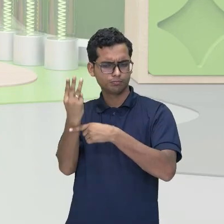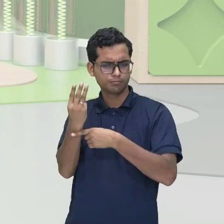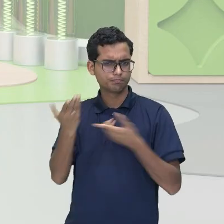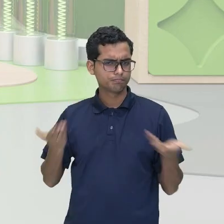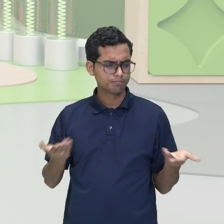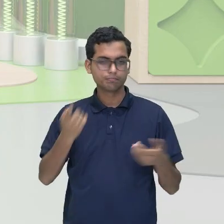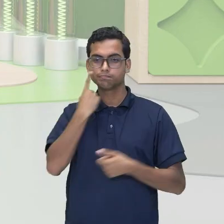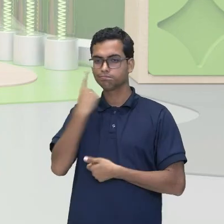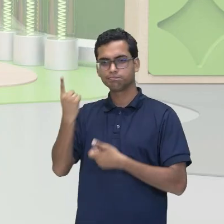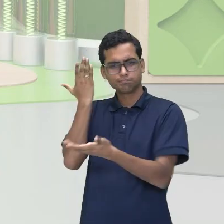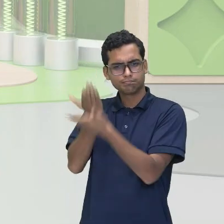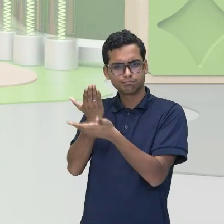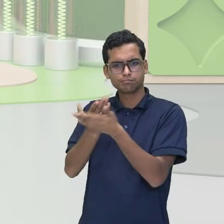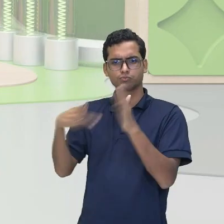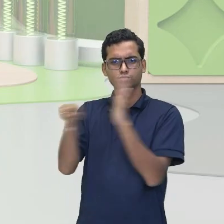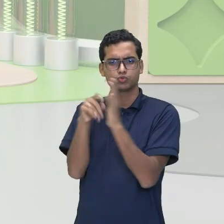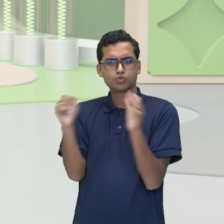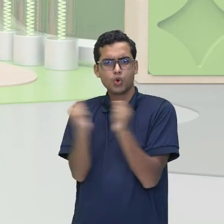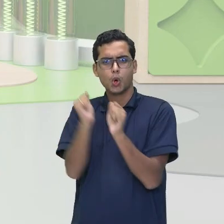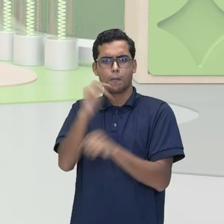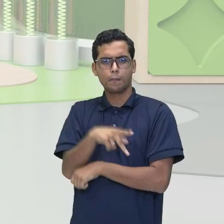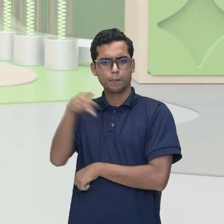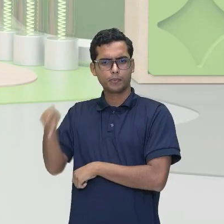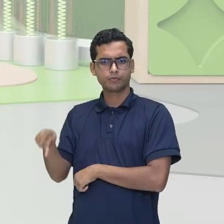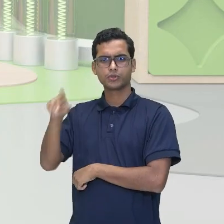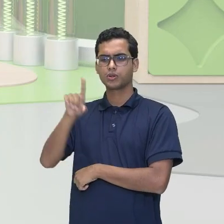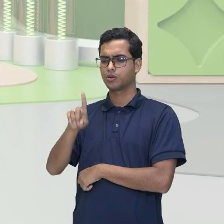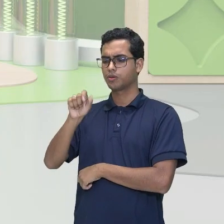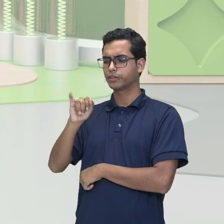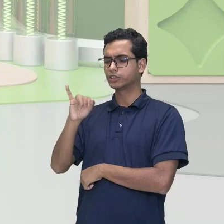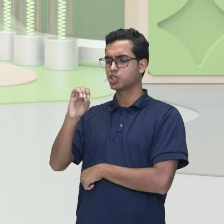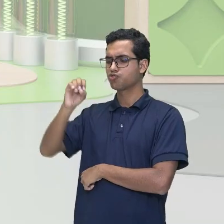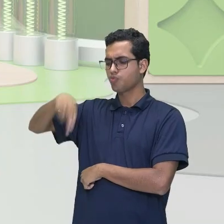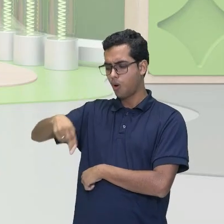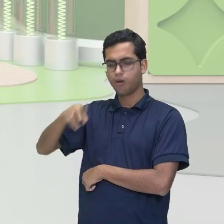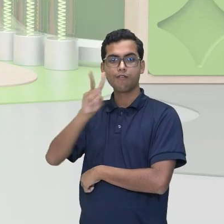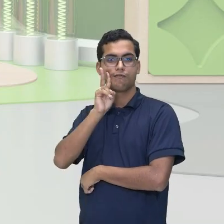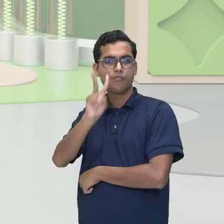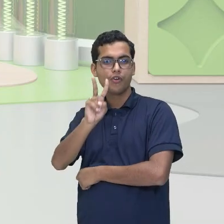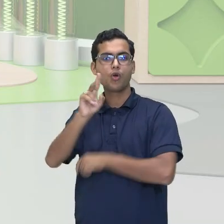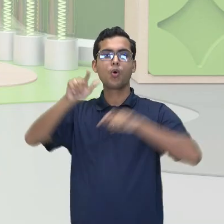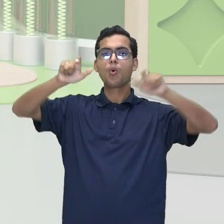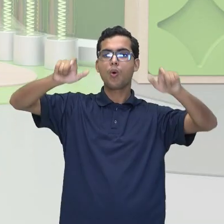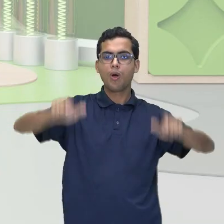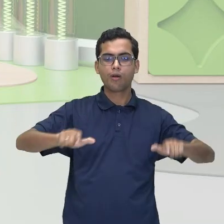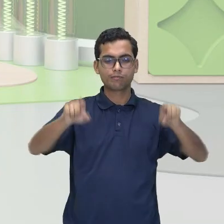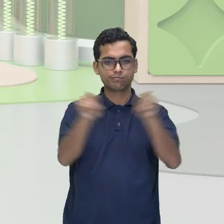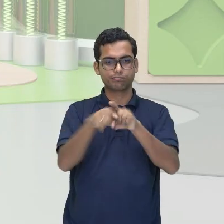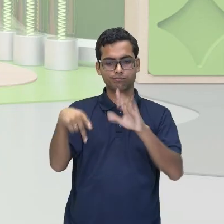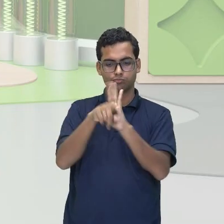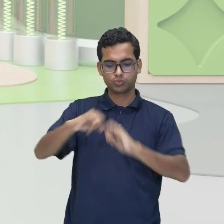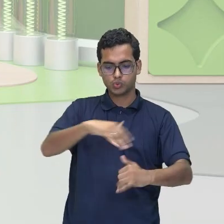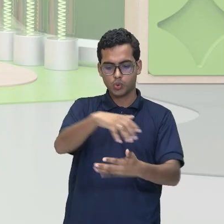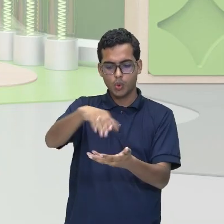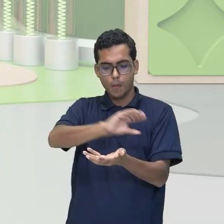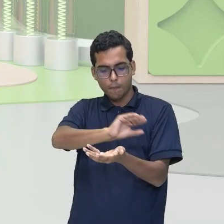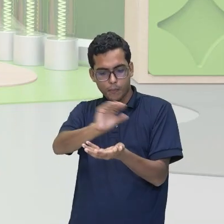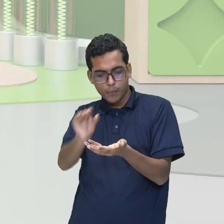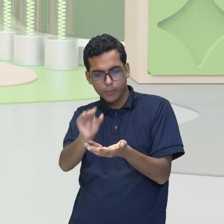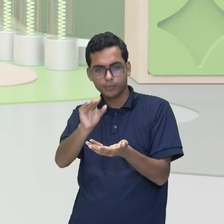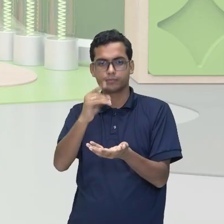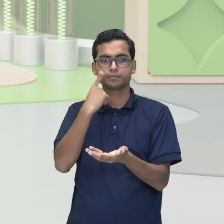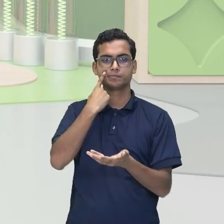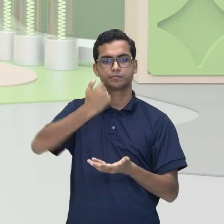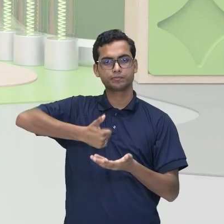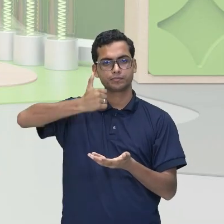com o professor Dyson, aonde ela fica. Lá nós temos na nossa primeira camada a troposfera, que